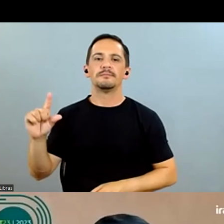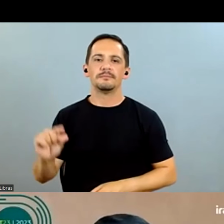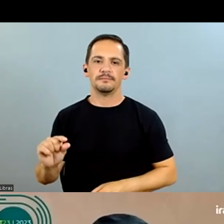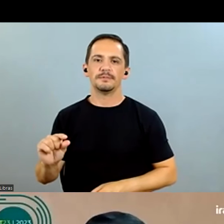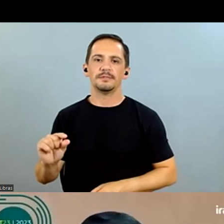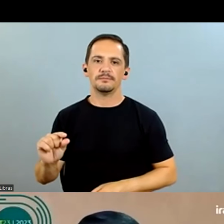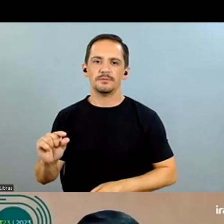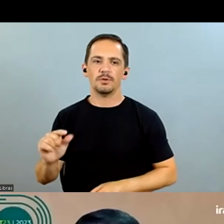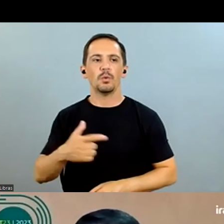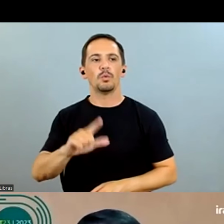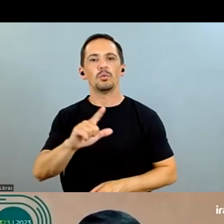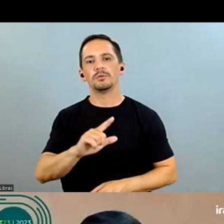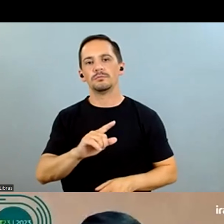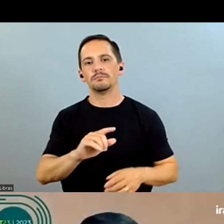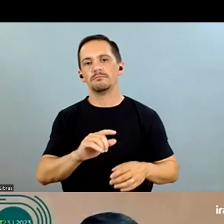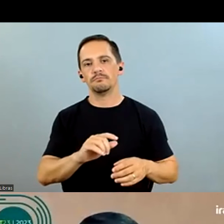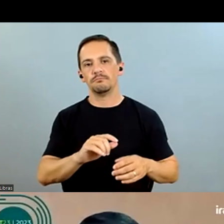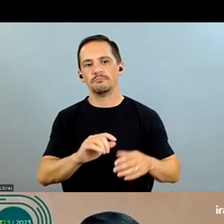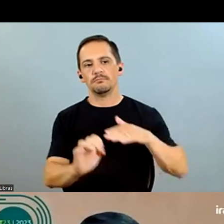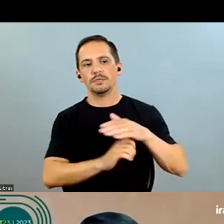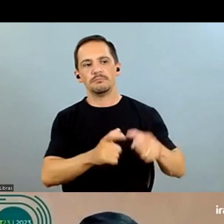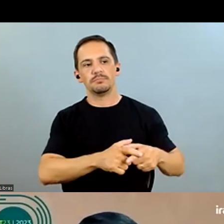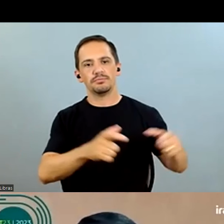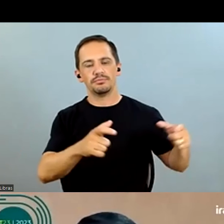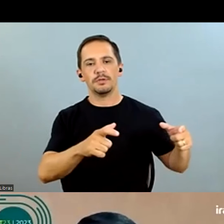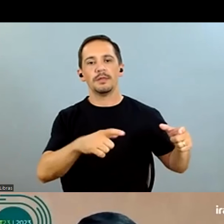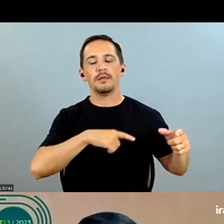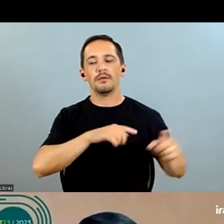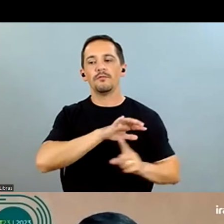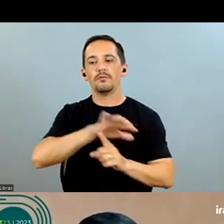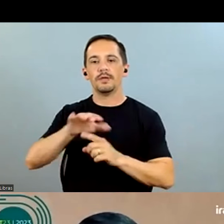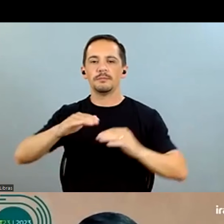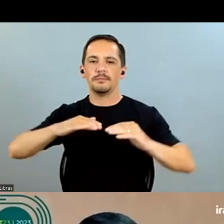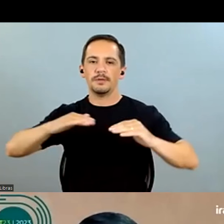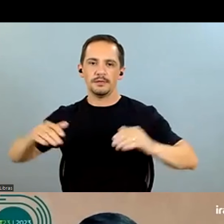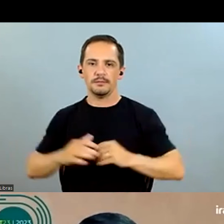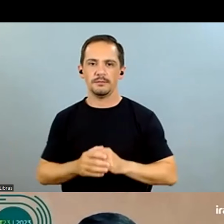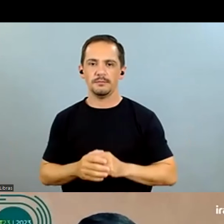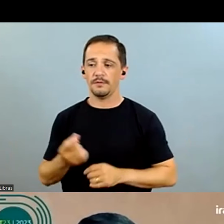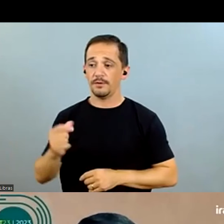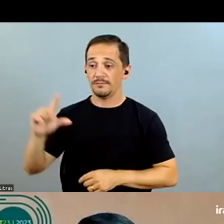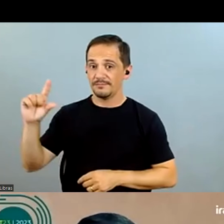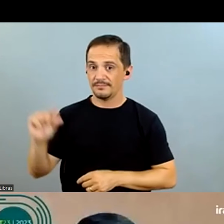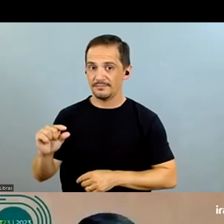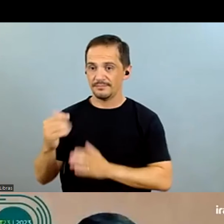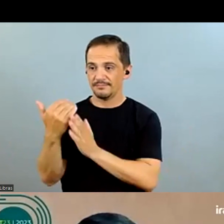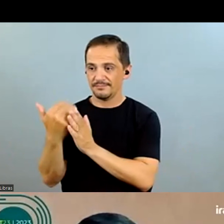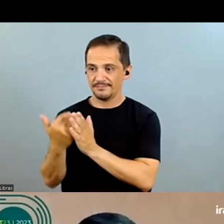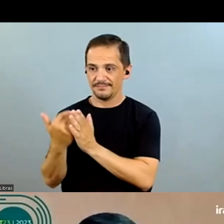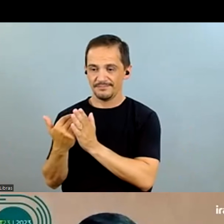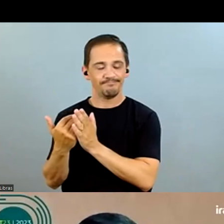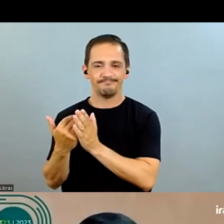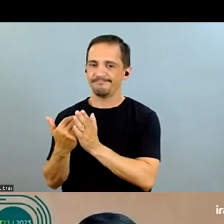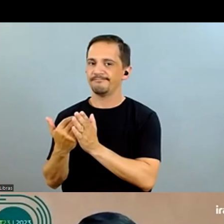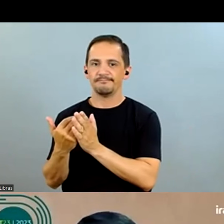as grandes contas que entraram acabam influenciando o preço médio Mas a gente não deve ter quedas de preços pode ter que no no mix